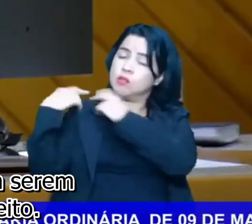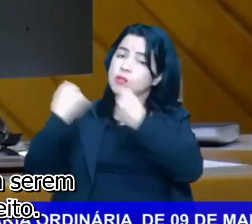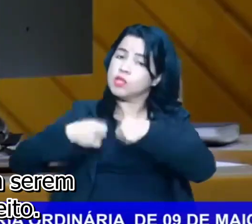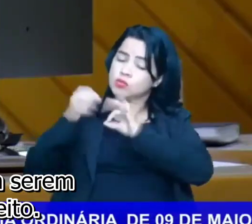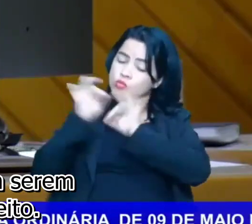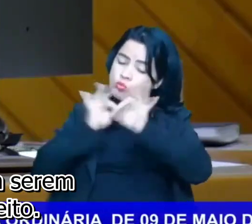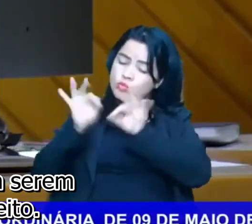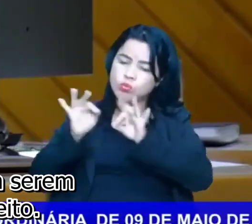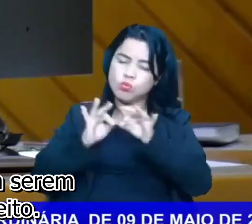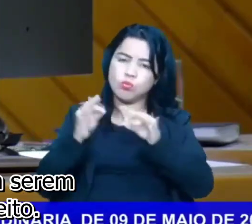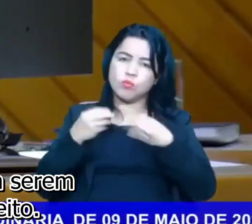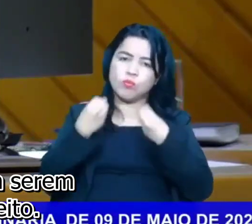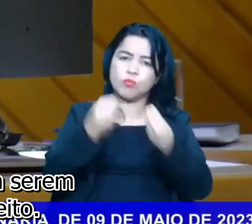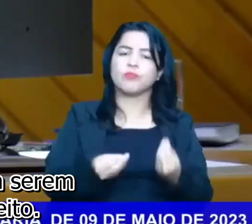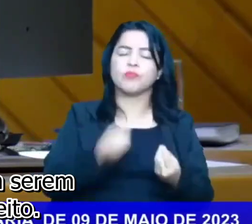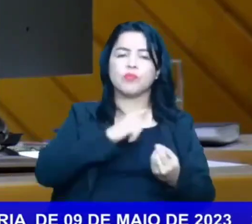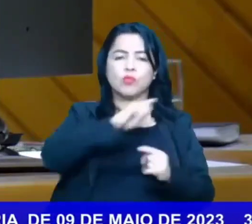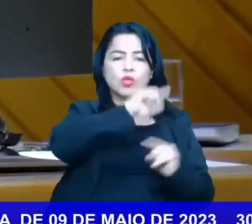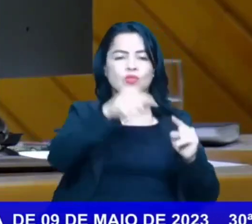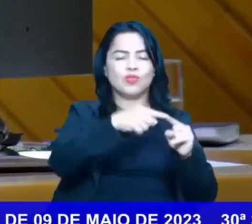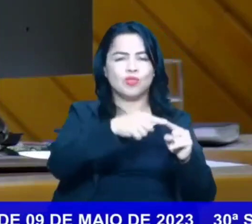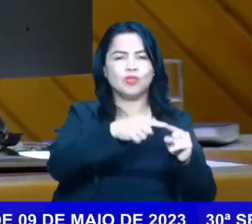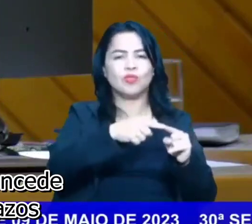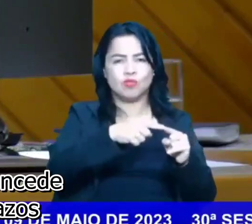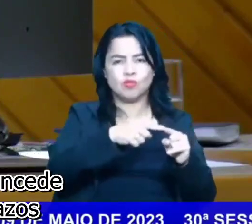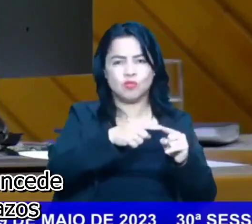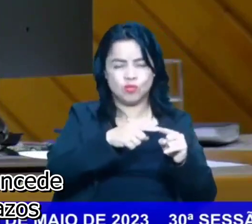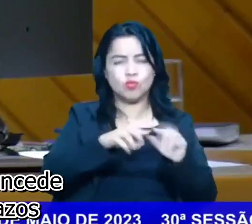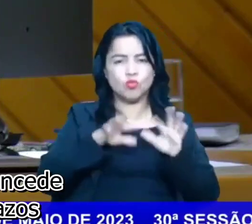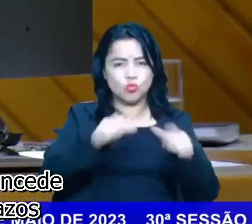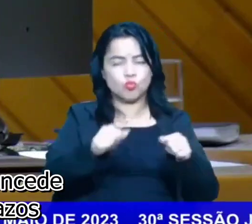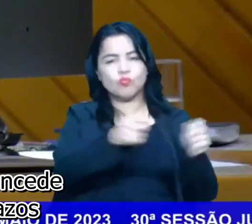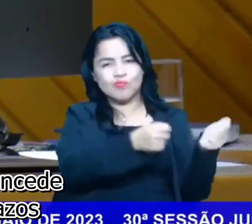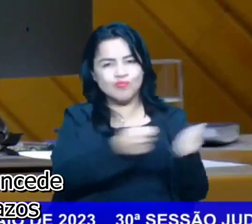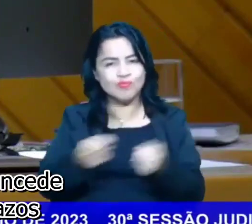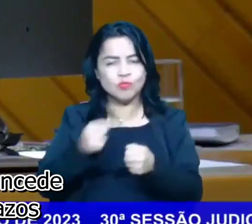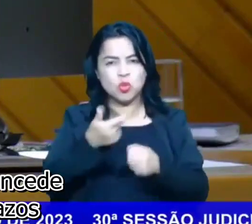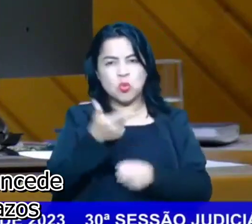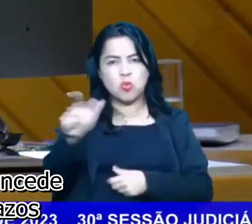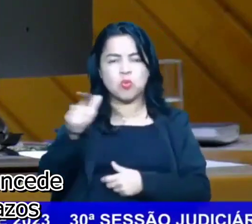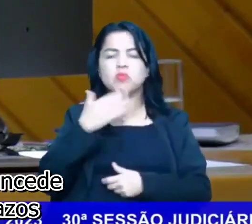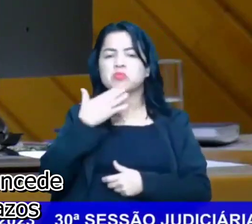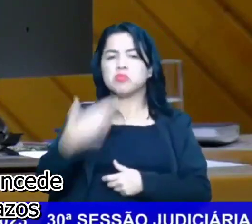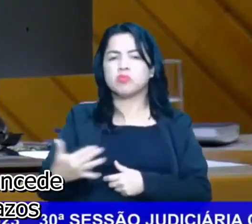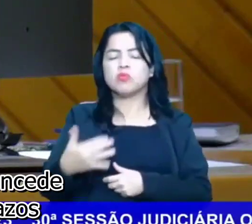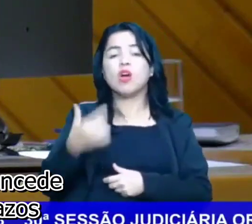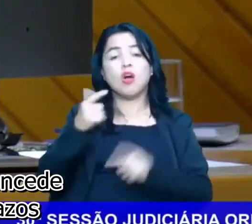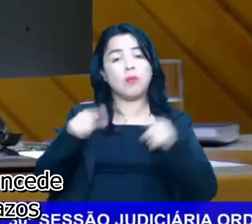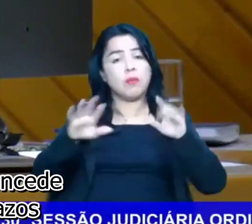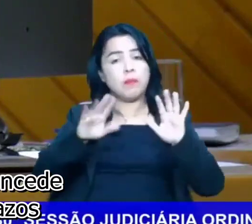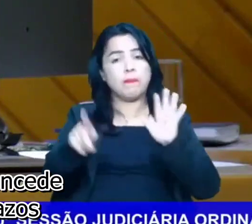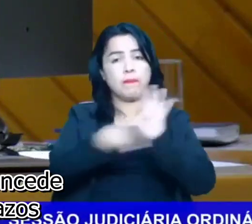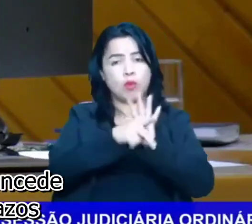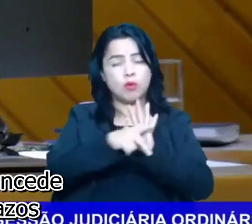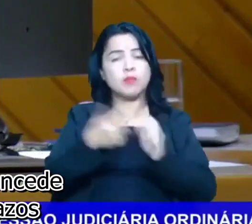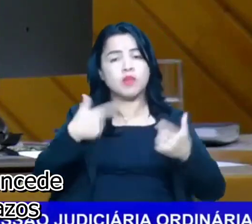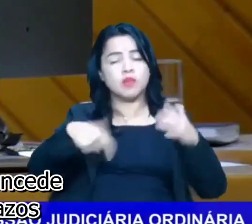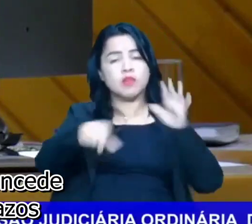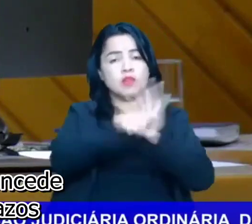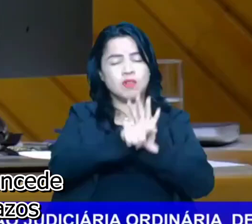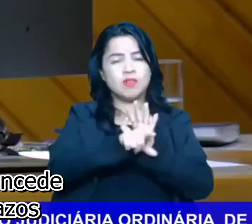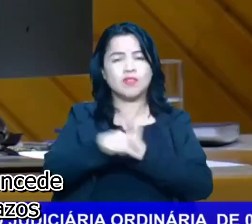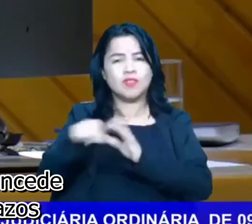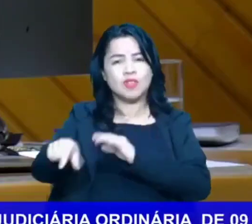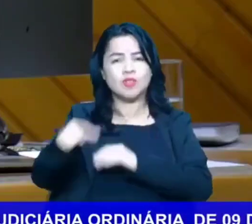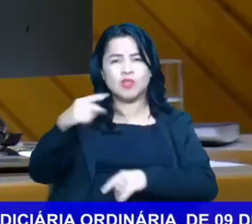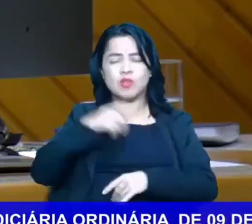realizadas, intrinsecamente ligadas ao pleito. Não por outra razão, a própria legislação concede aos participantes da disputa